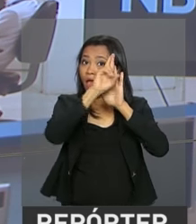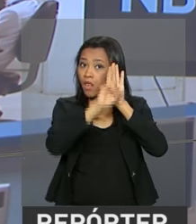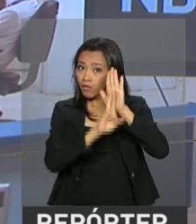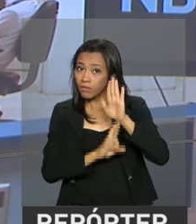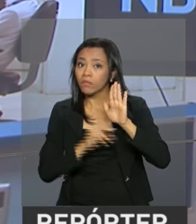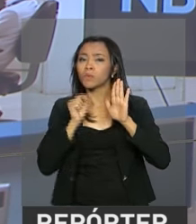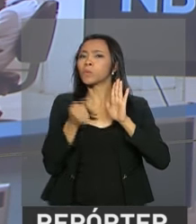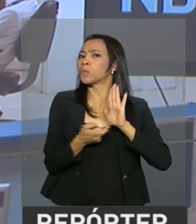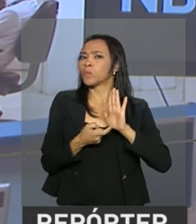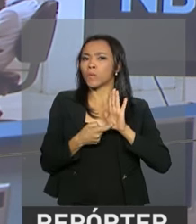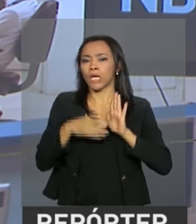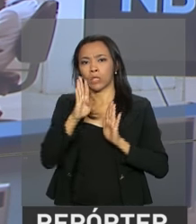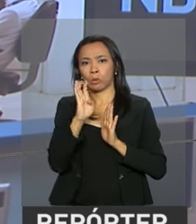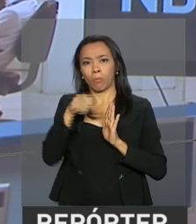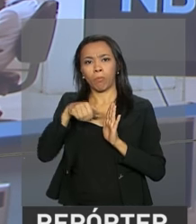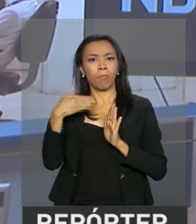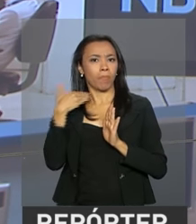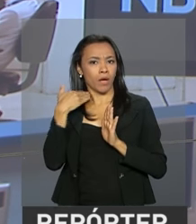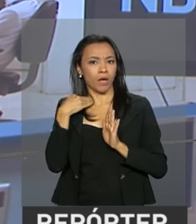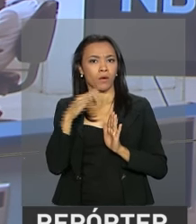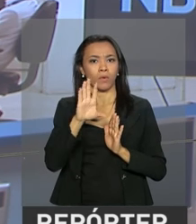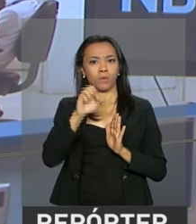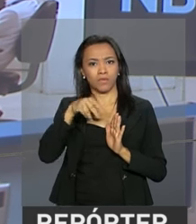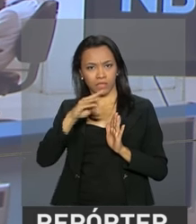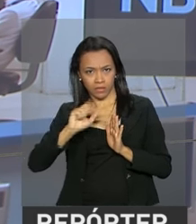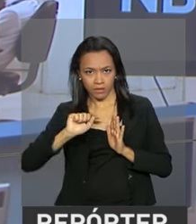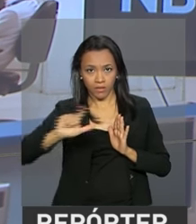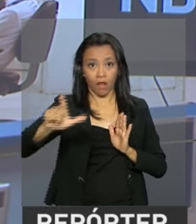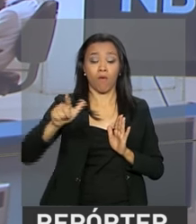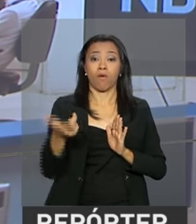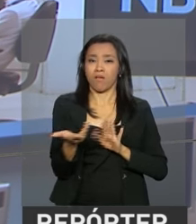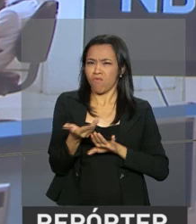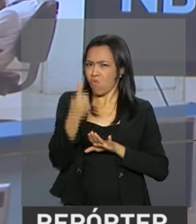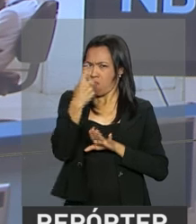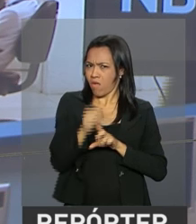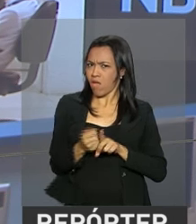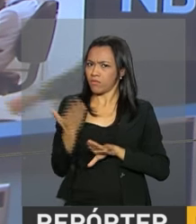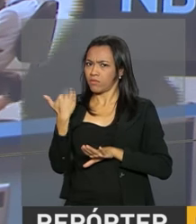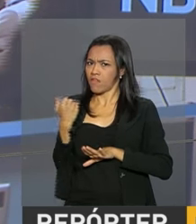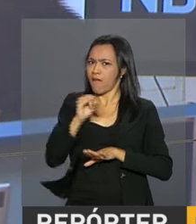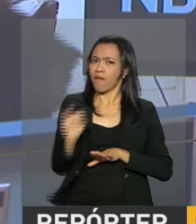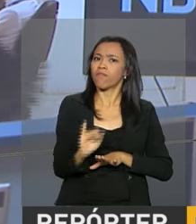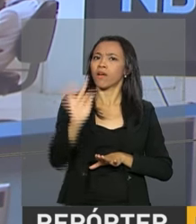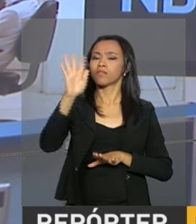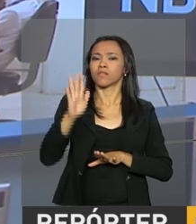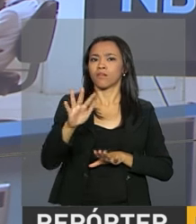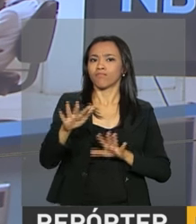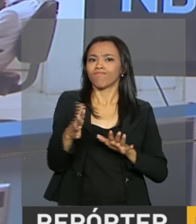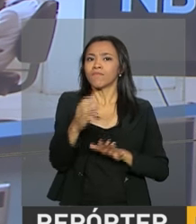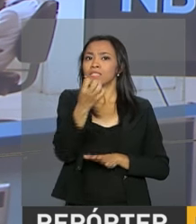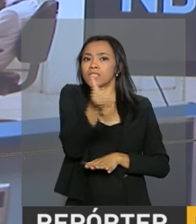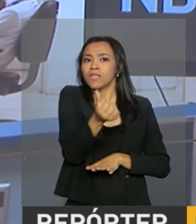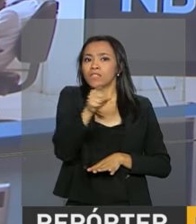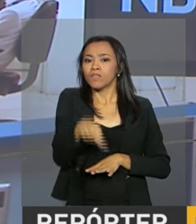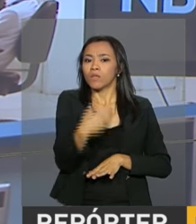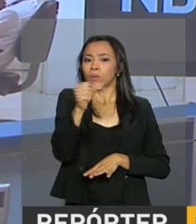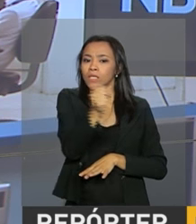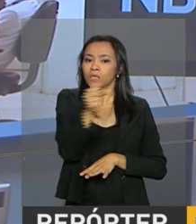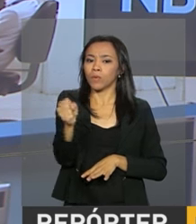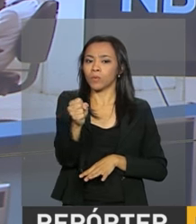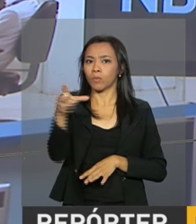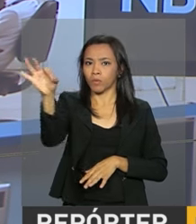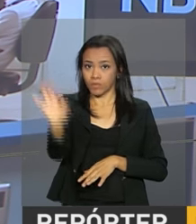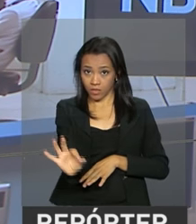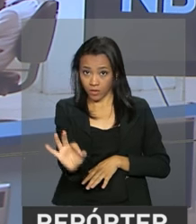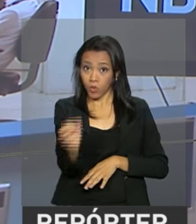central há um mês atrás os analistas previam que a inflação neste ano ficaria em 6,88 por cento